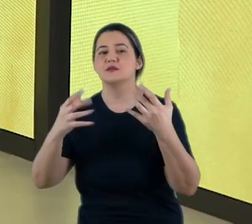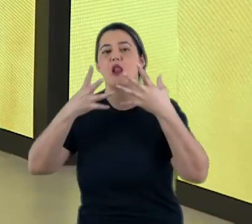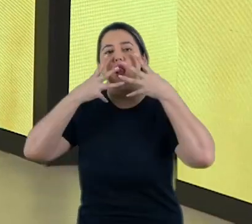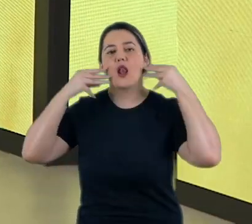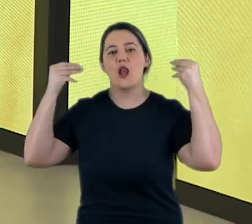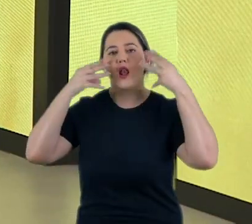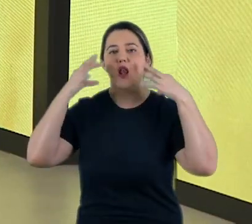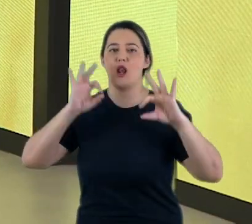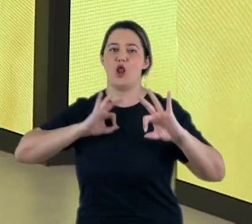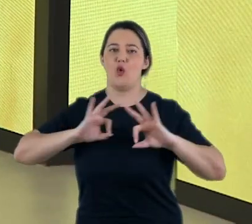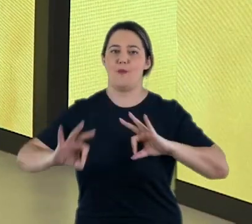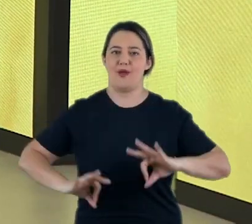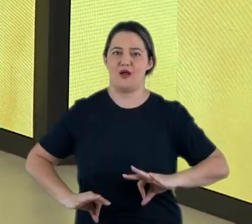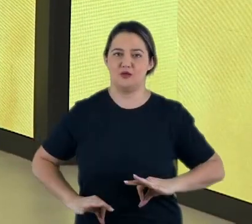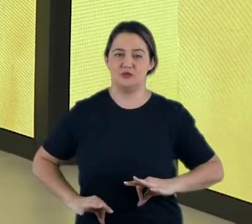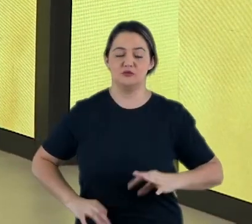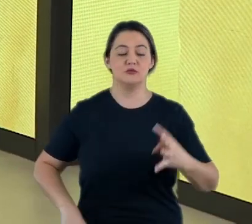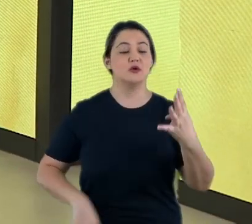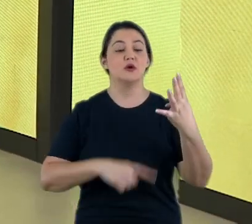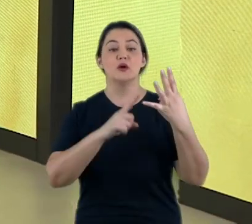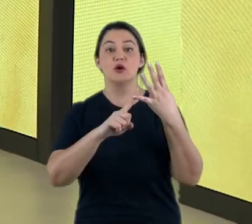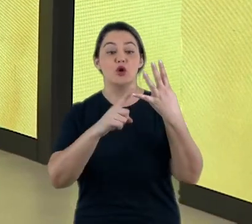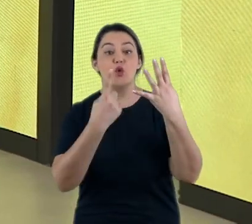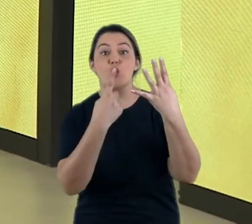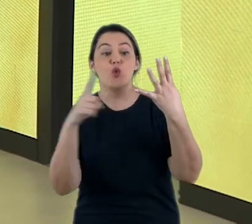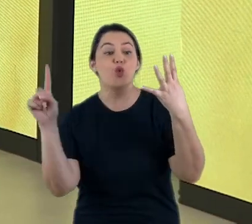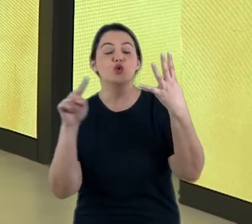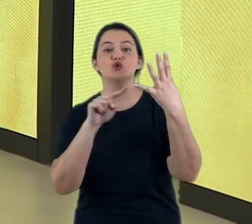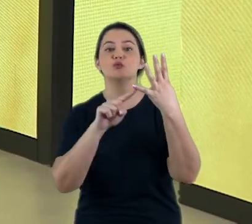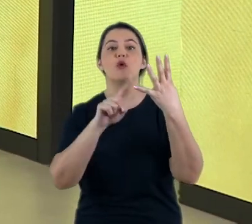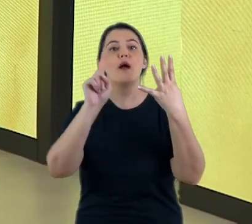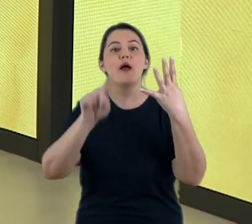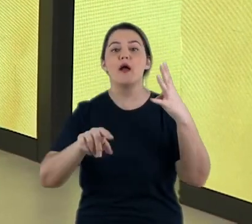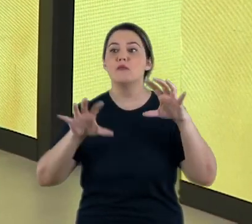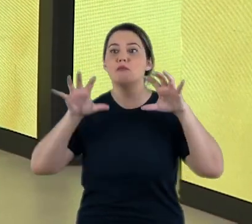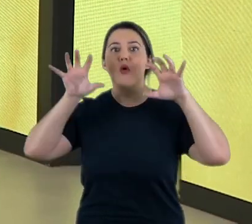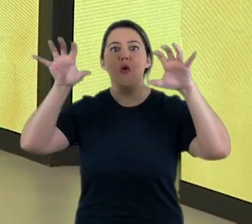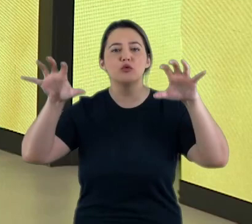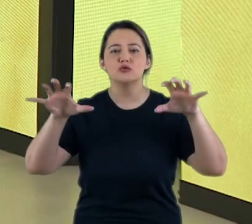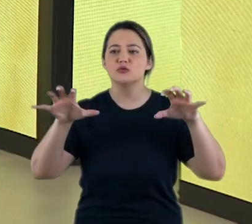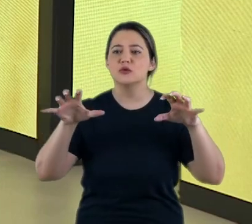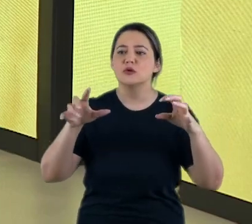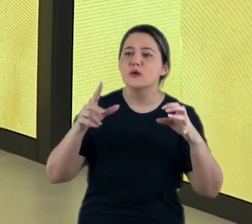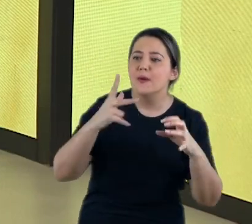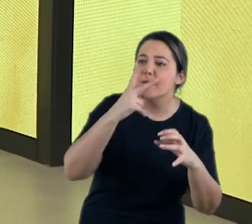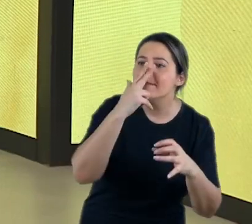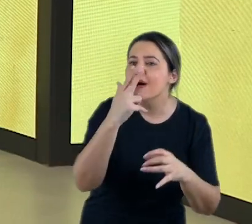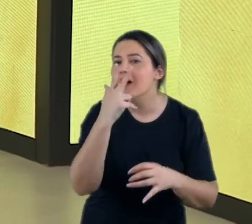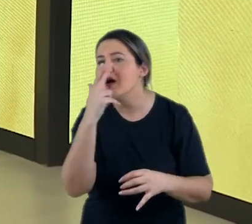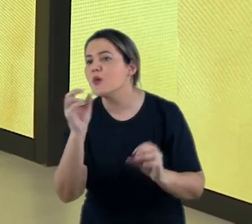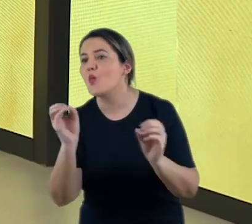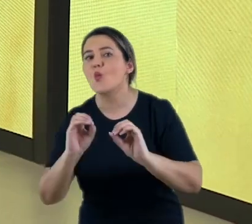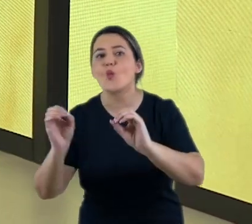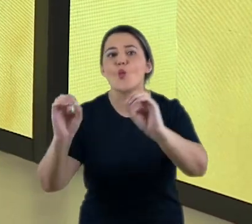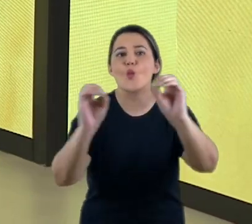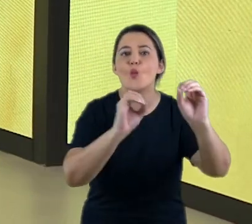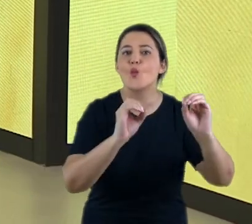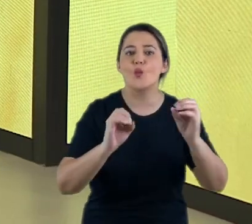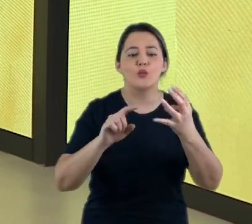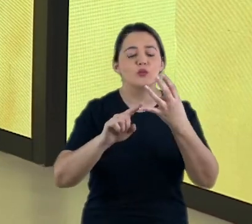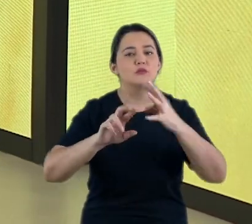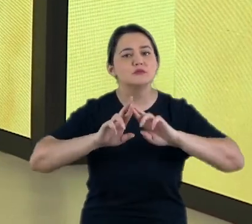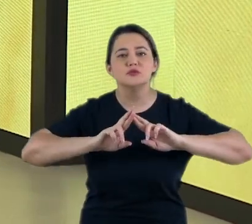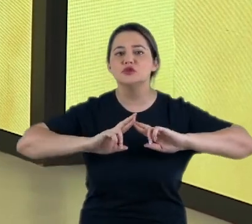leopardo. O último, no entanto, é um animal, uma fera, como nada. Ela parece ser uma entidade em